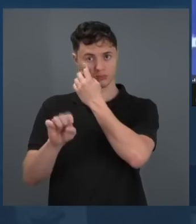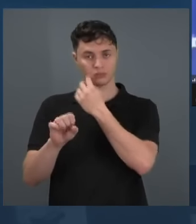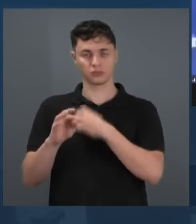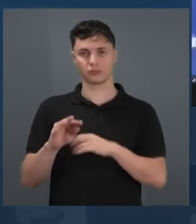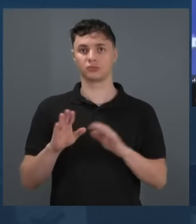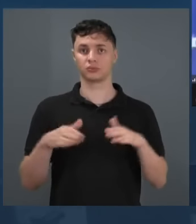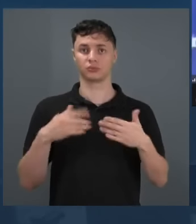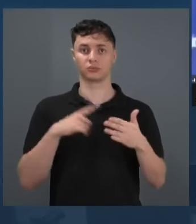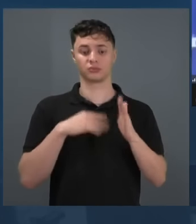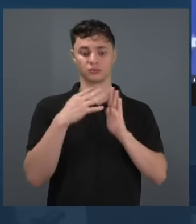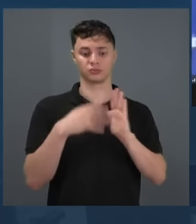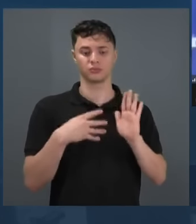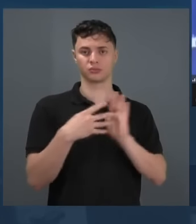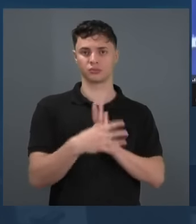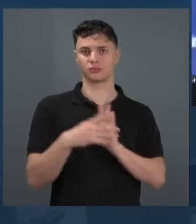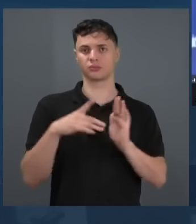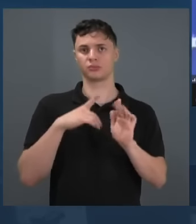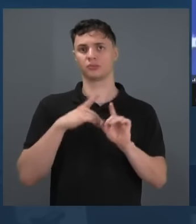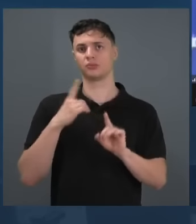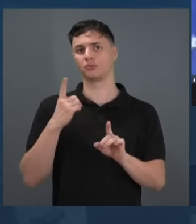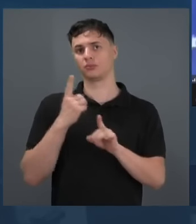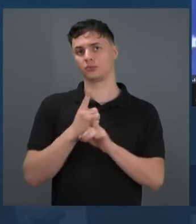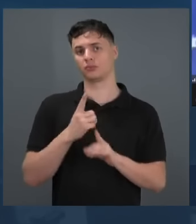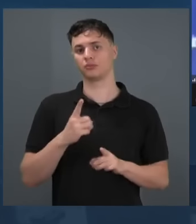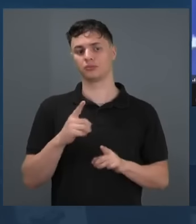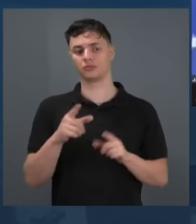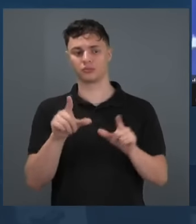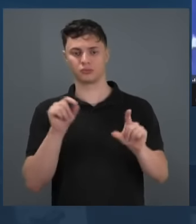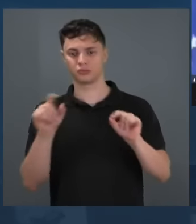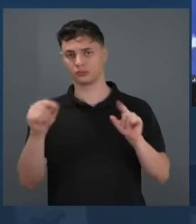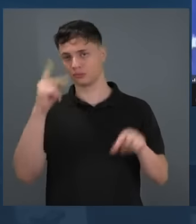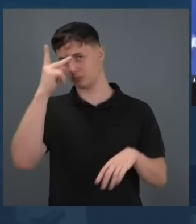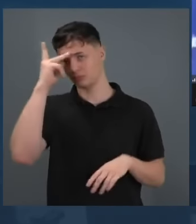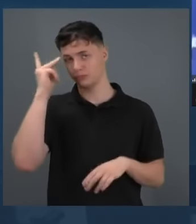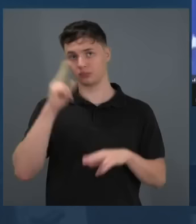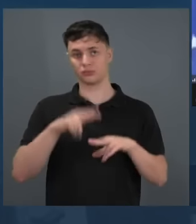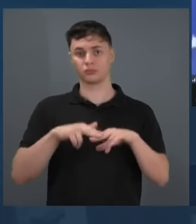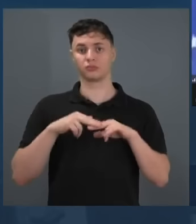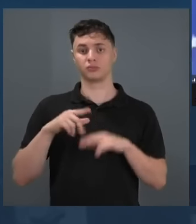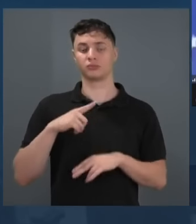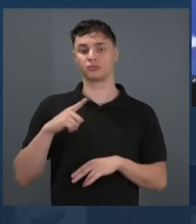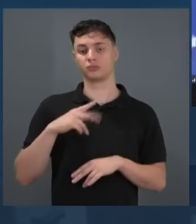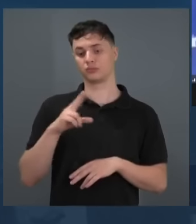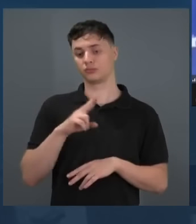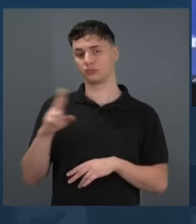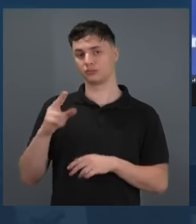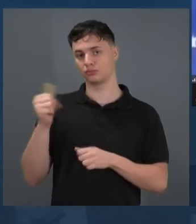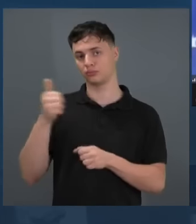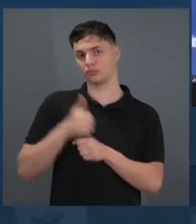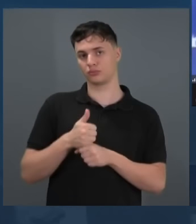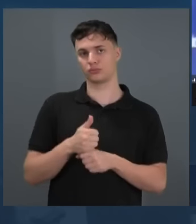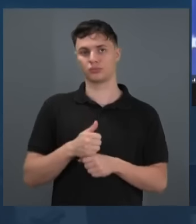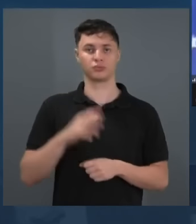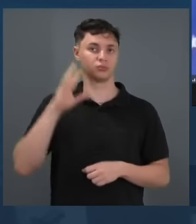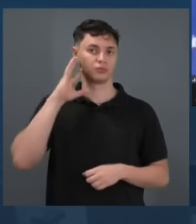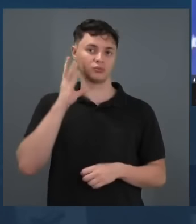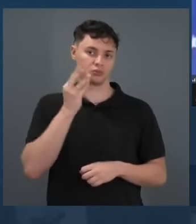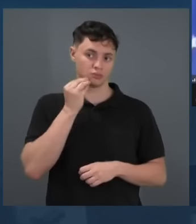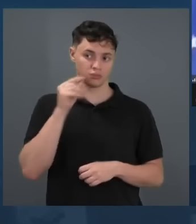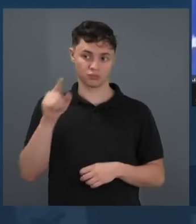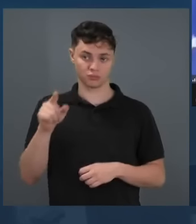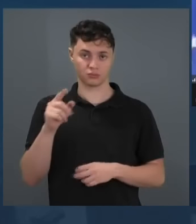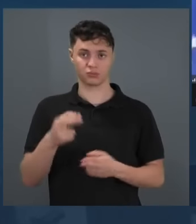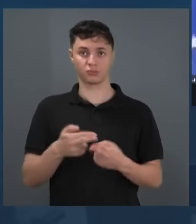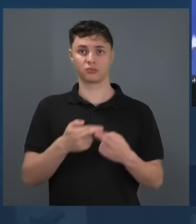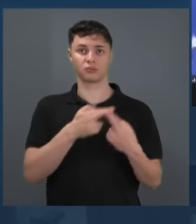Existiam planilhas identificando os corruptos através de um codinome. Toffoli, que na época era